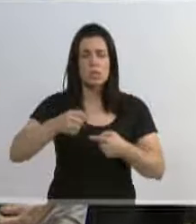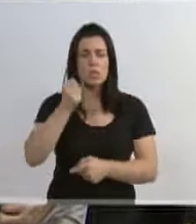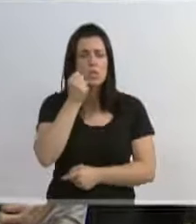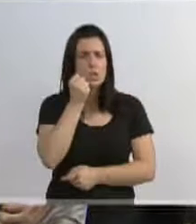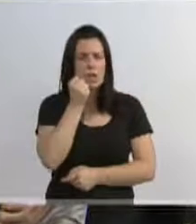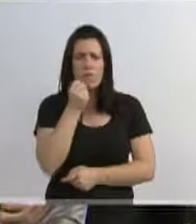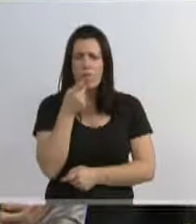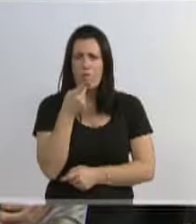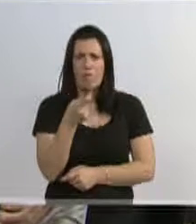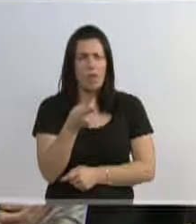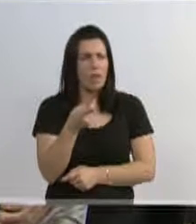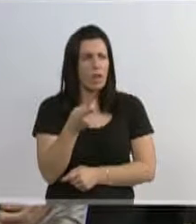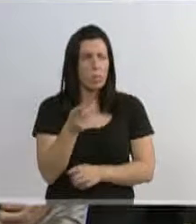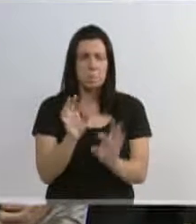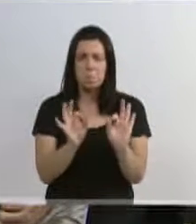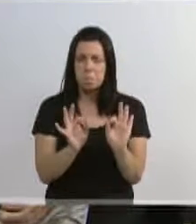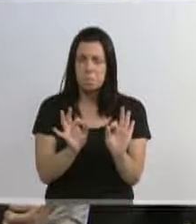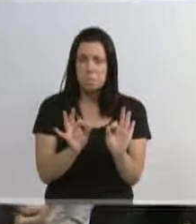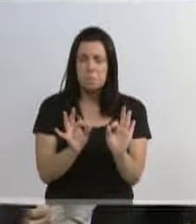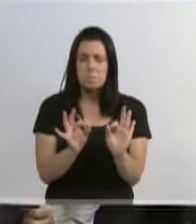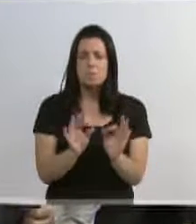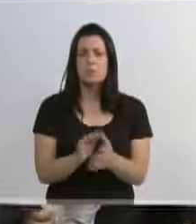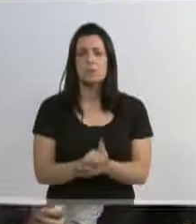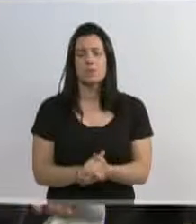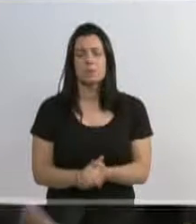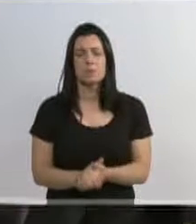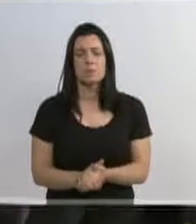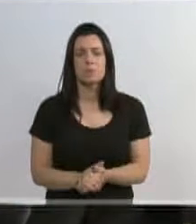Zimmermann, líder do governo, por gentileza.